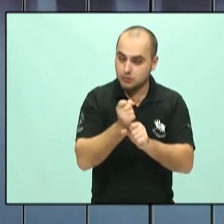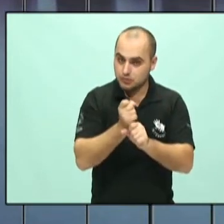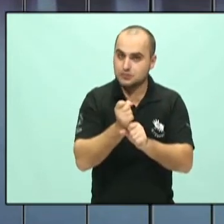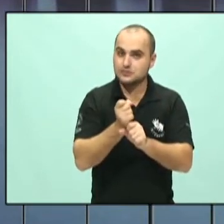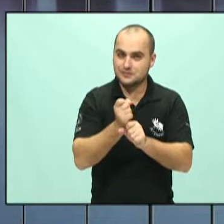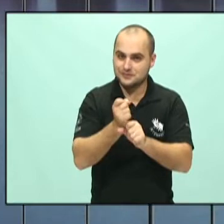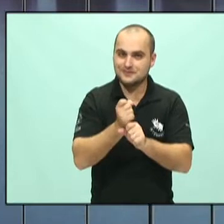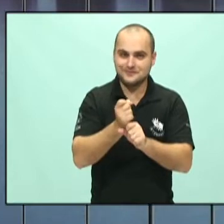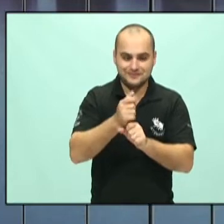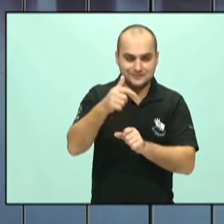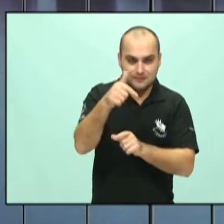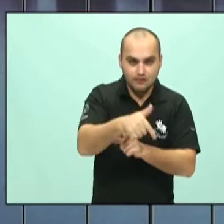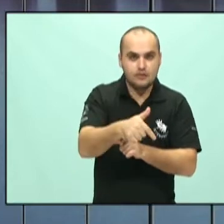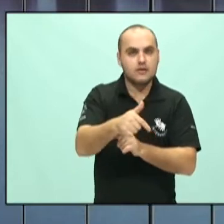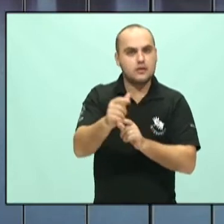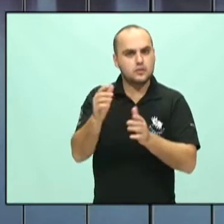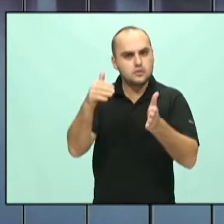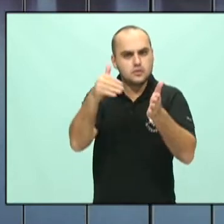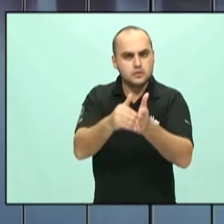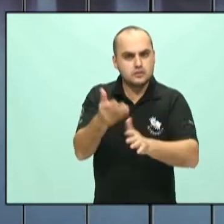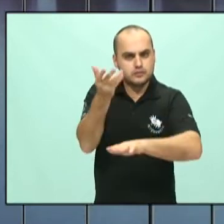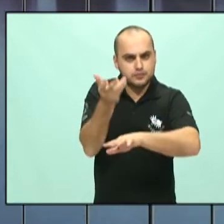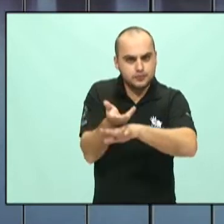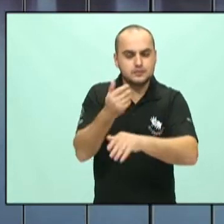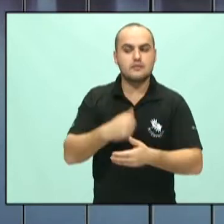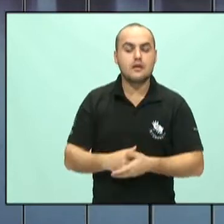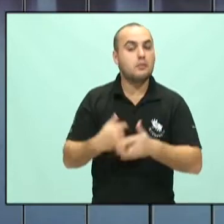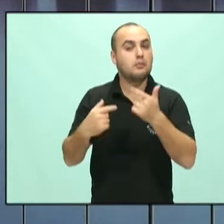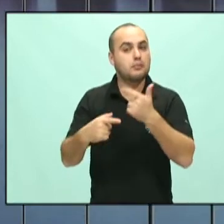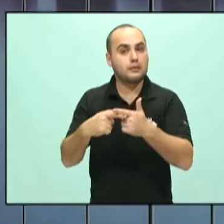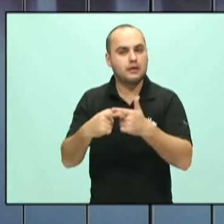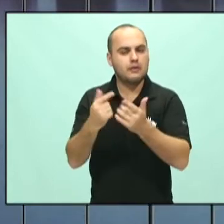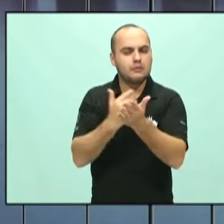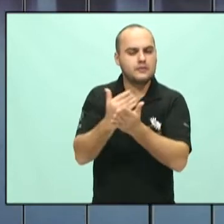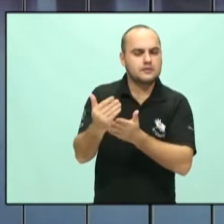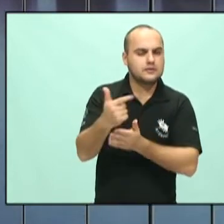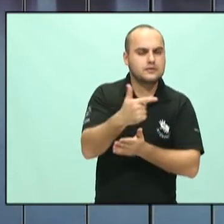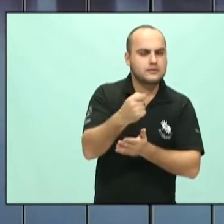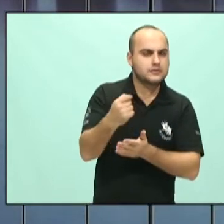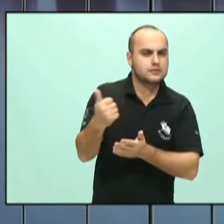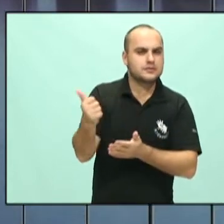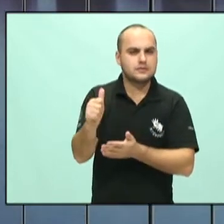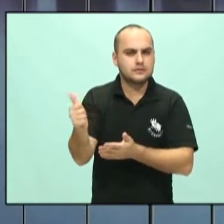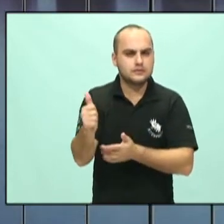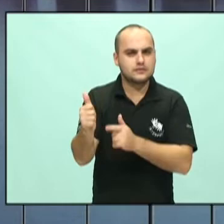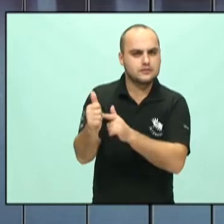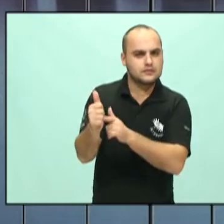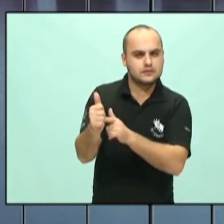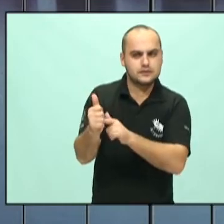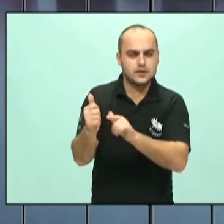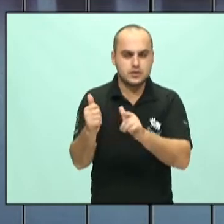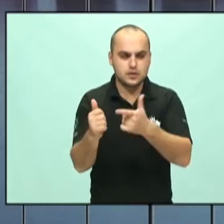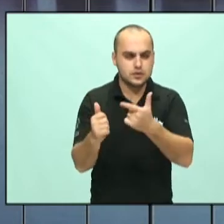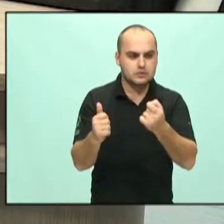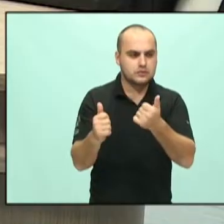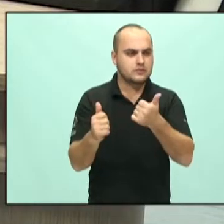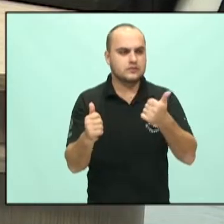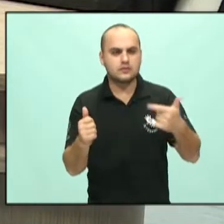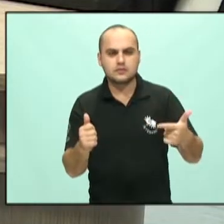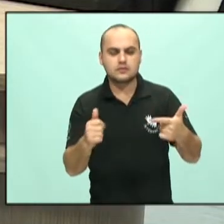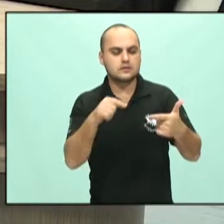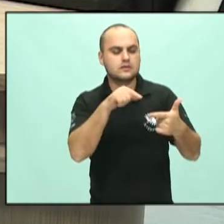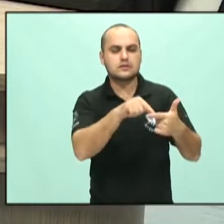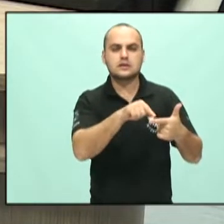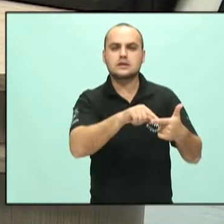função da primeira turma do curso, que começou em 2011, com o objetivo de socializar a produção acadêmica realizada pelos alunos para